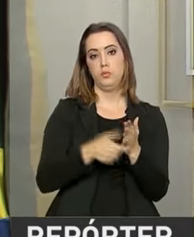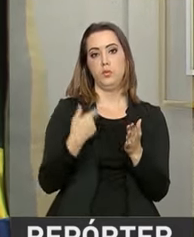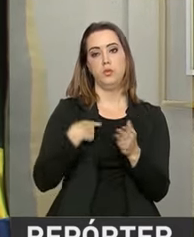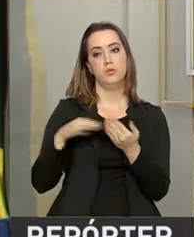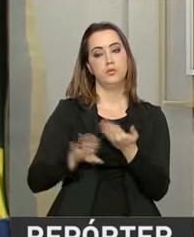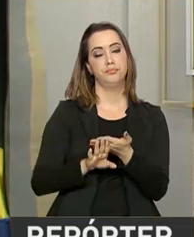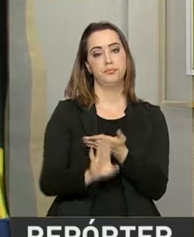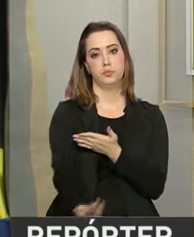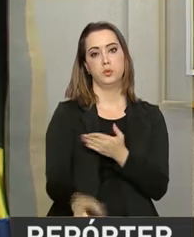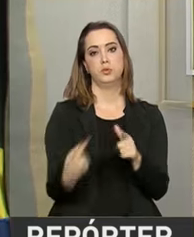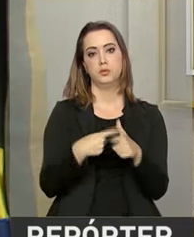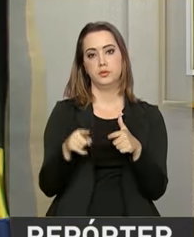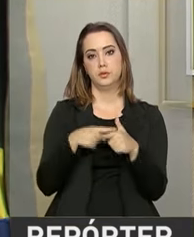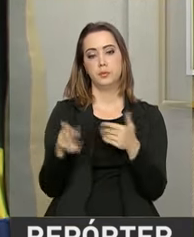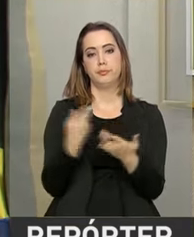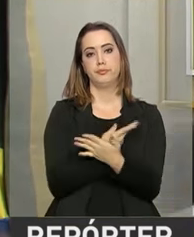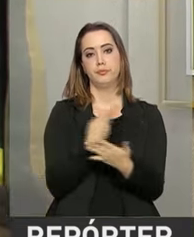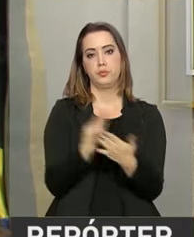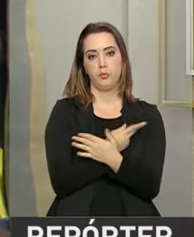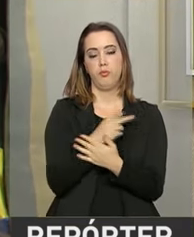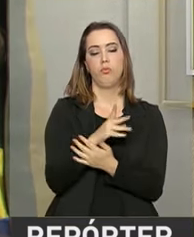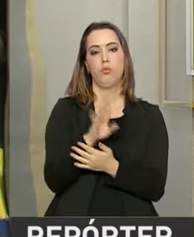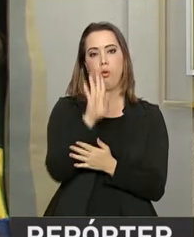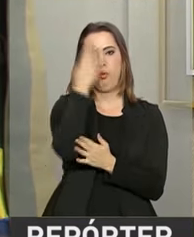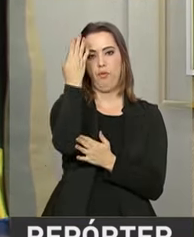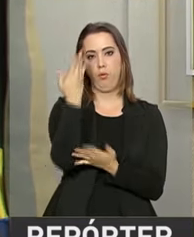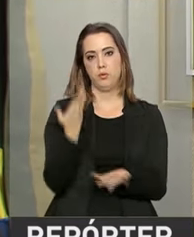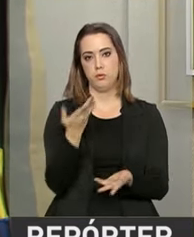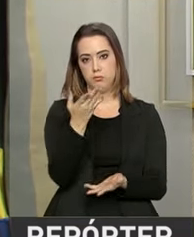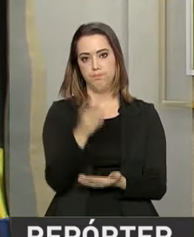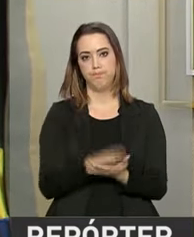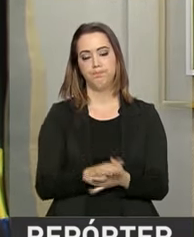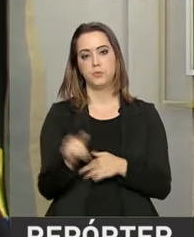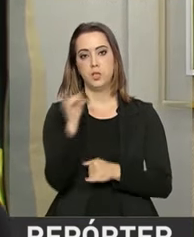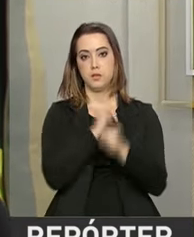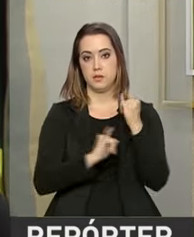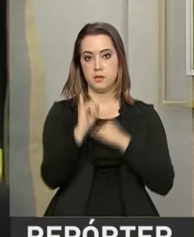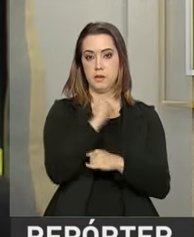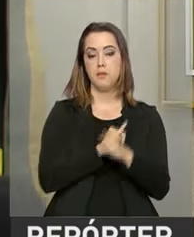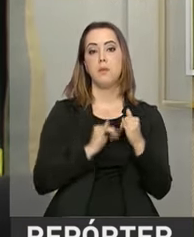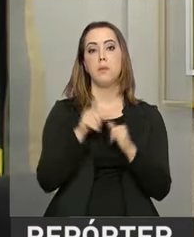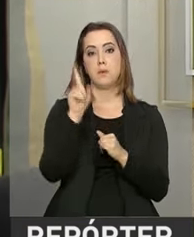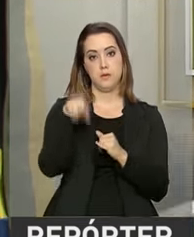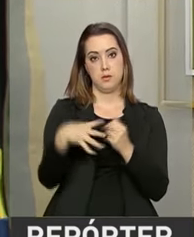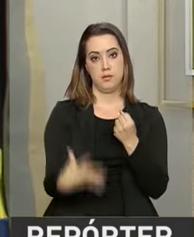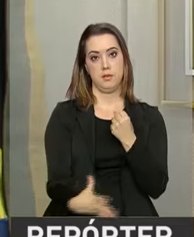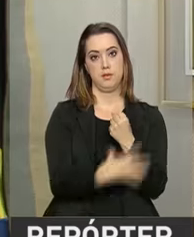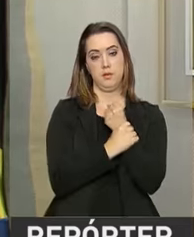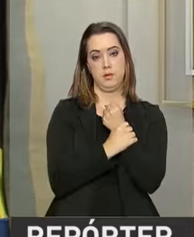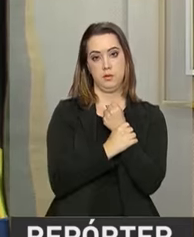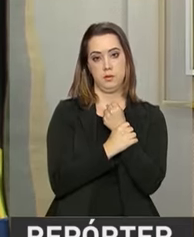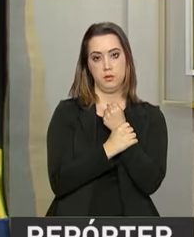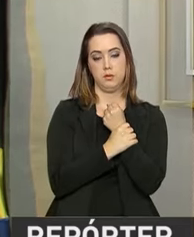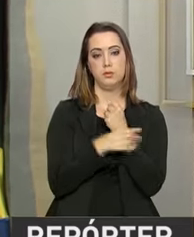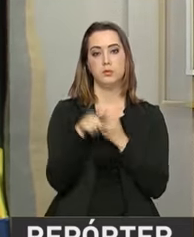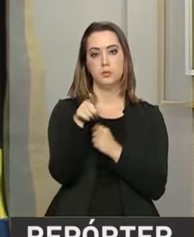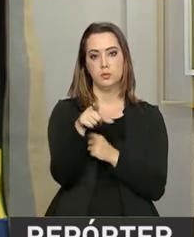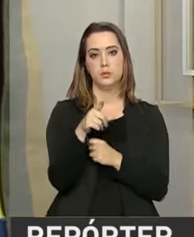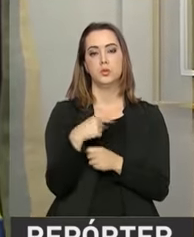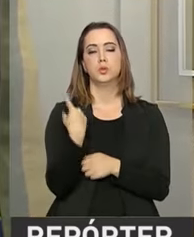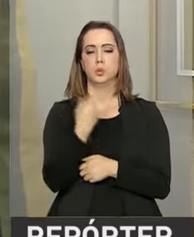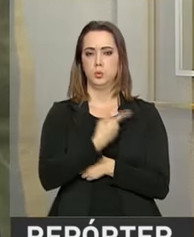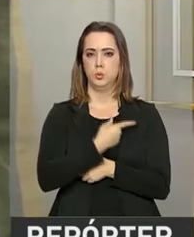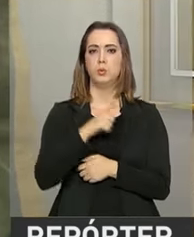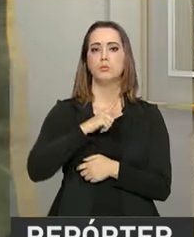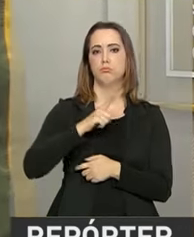evitar que esses erros aconteçam. As informações dos pacientes estarão seguras no banco de dados? Sim, nós temos um banco